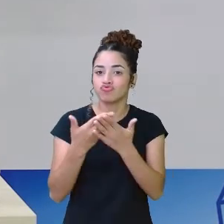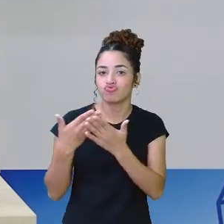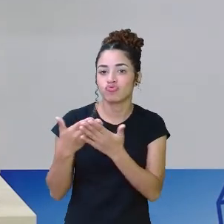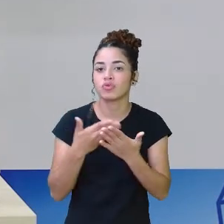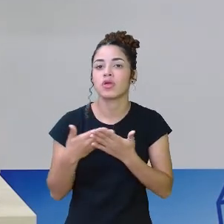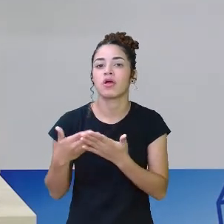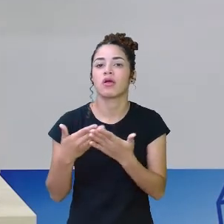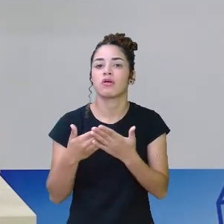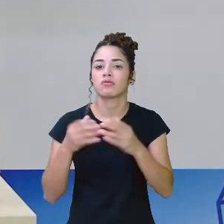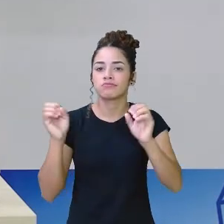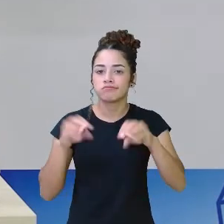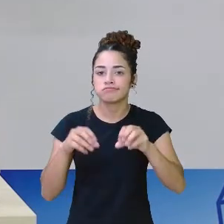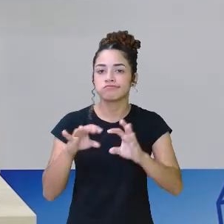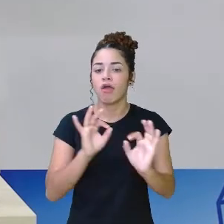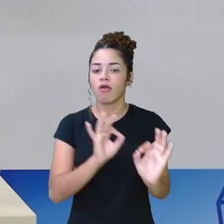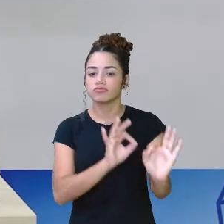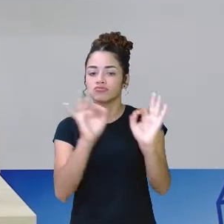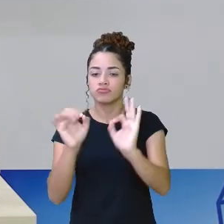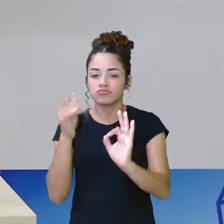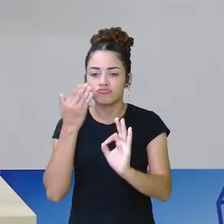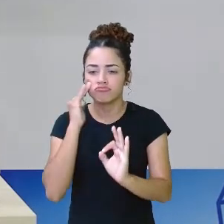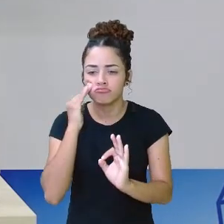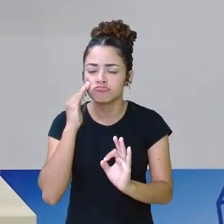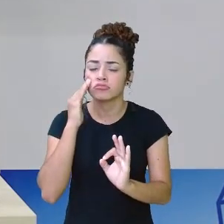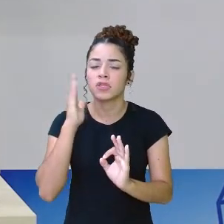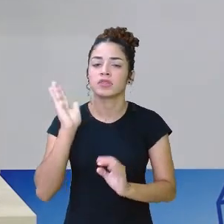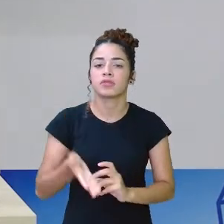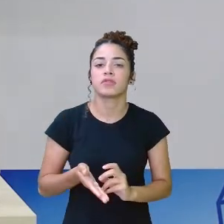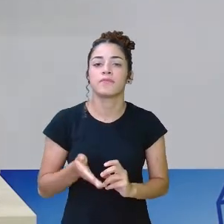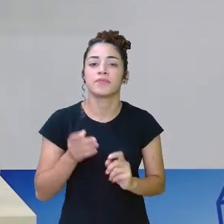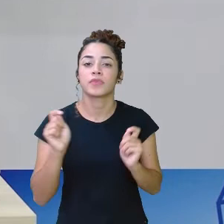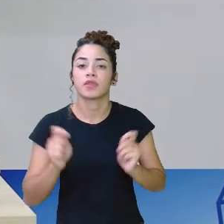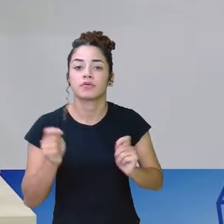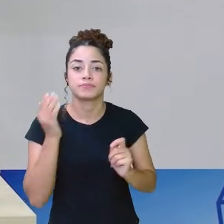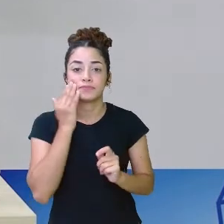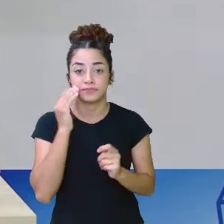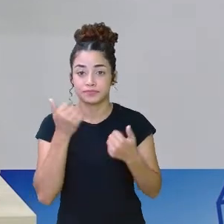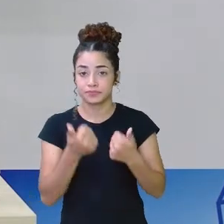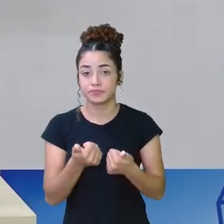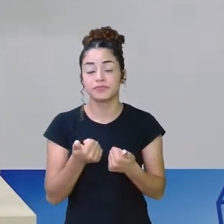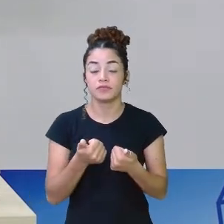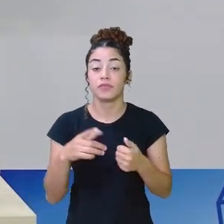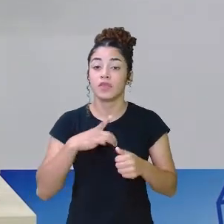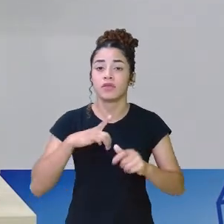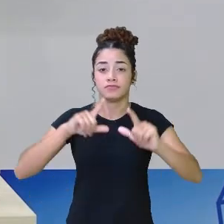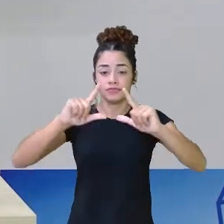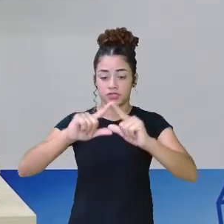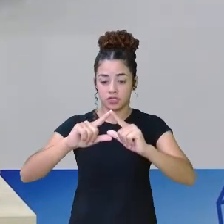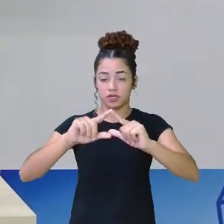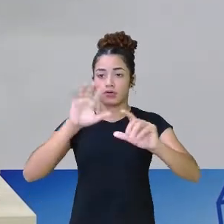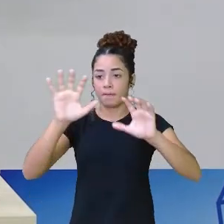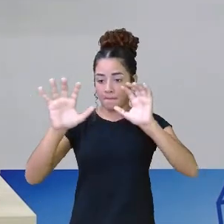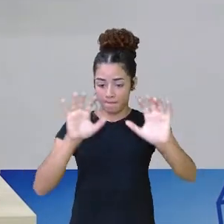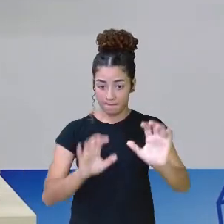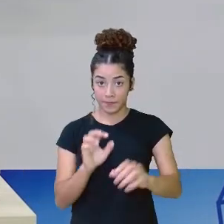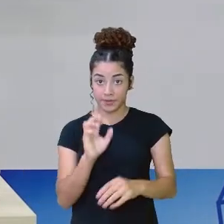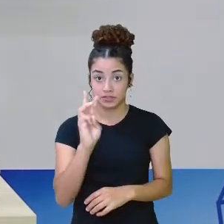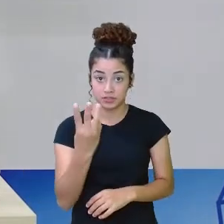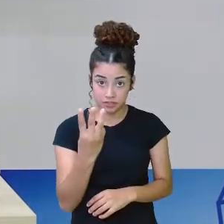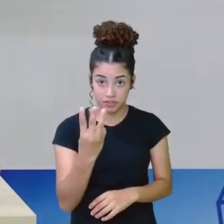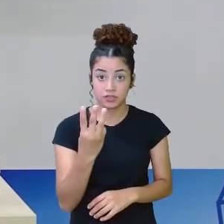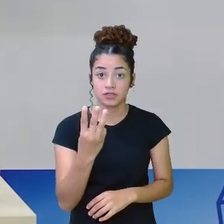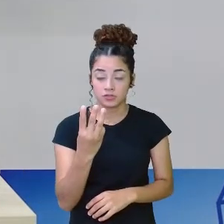para quem não entendeu direito. Tranquilo? Então, eu tenho meus triângulos, ó, 3 lados. 1, 2, 3. Eu já